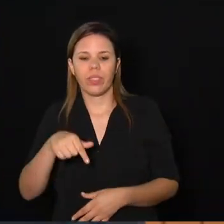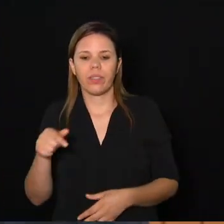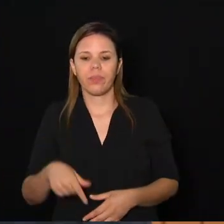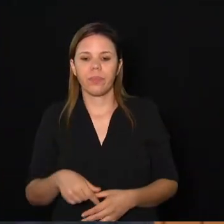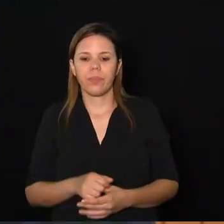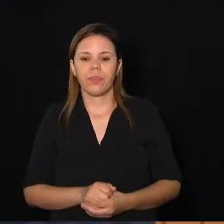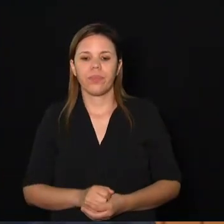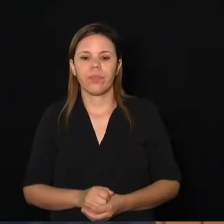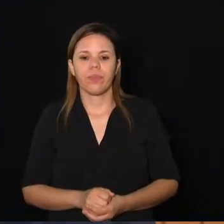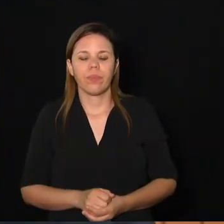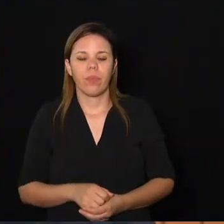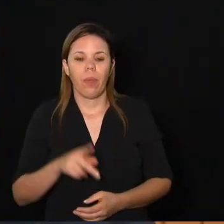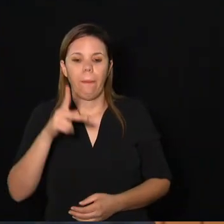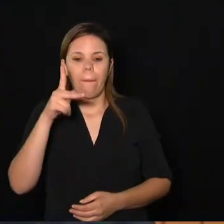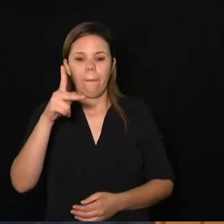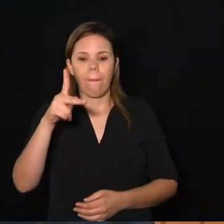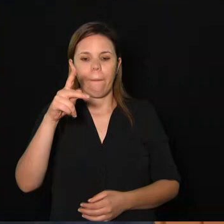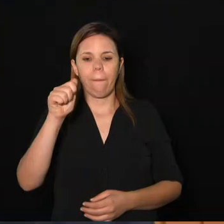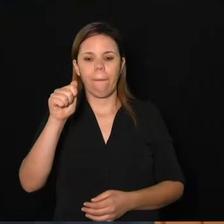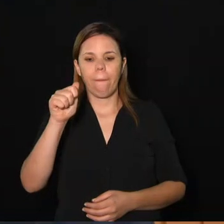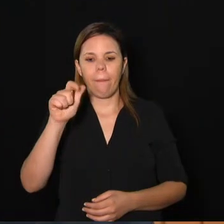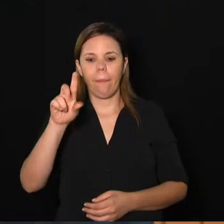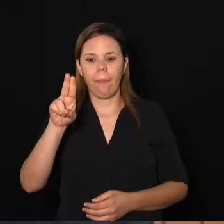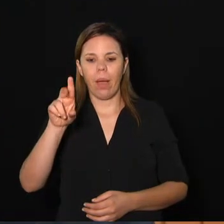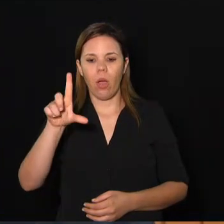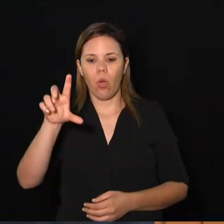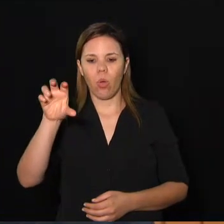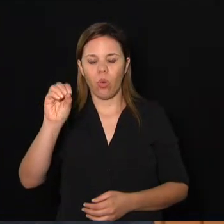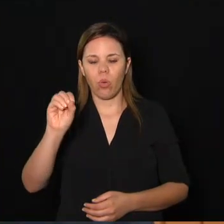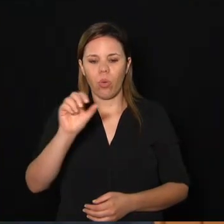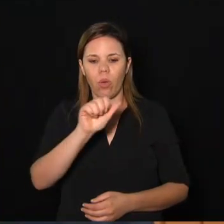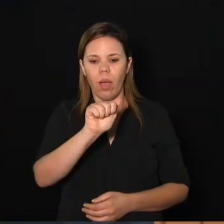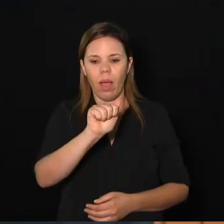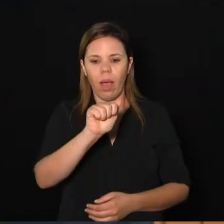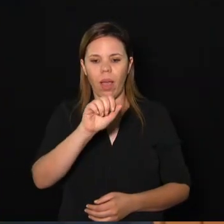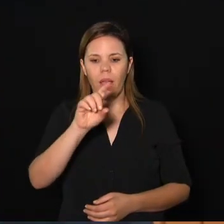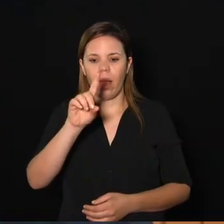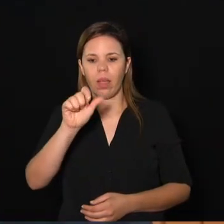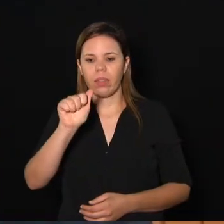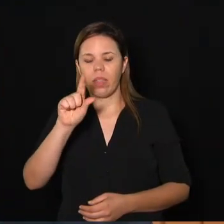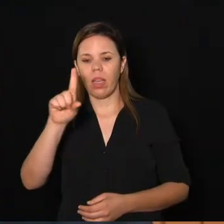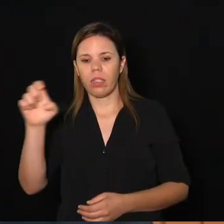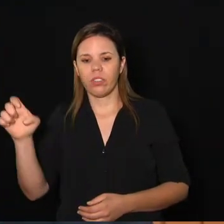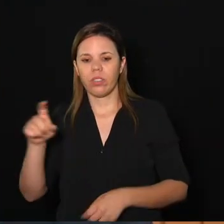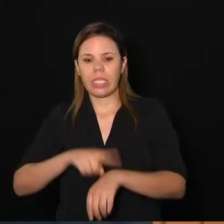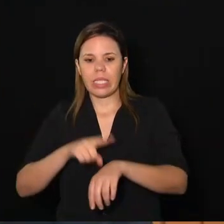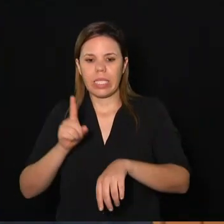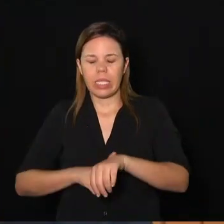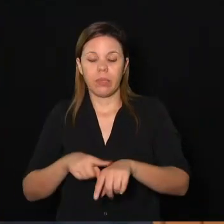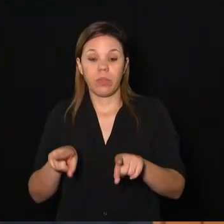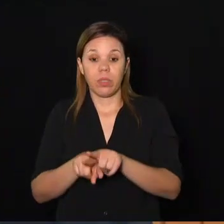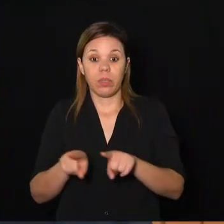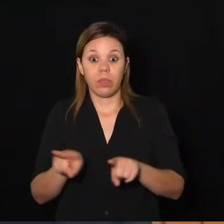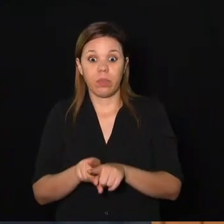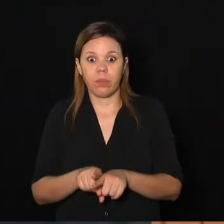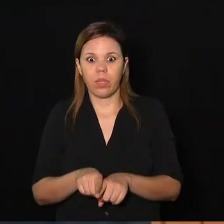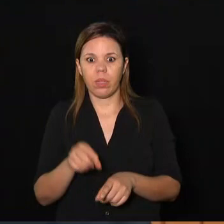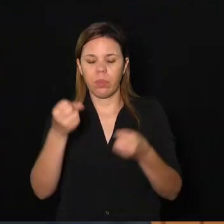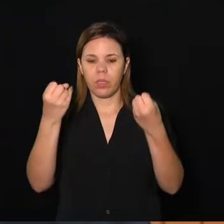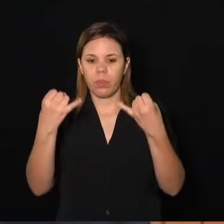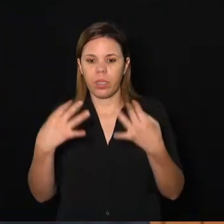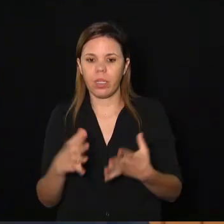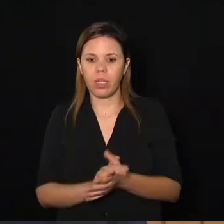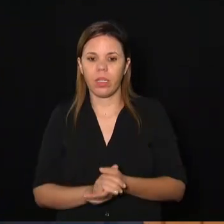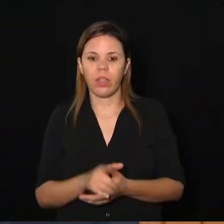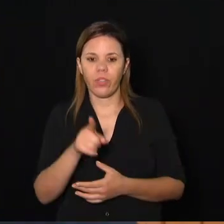Haddad doutor Paulo Haddad vossa excelência também ter o tempo necessário para poder fazer as suas considerações na